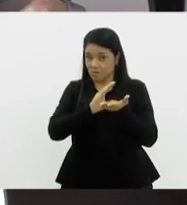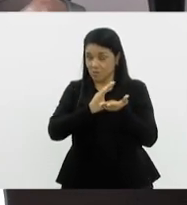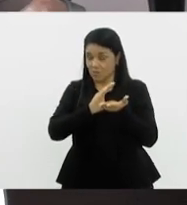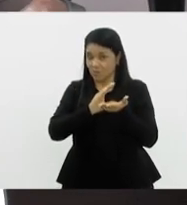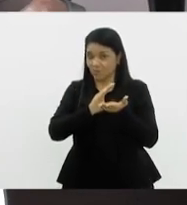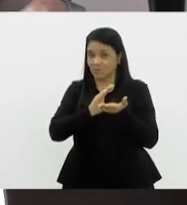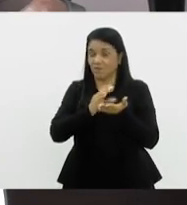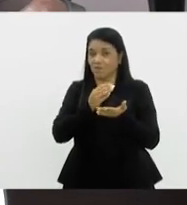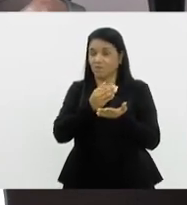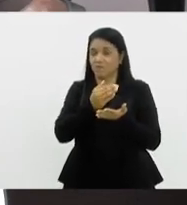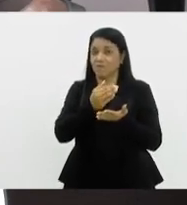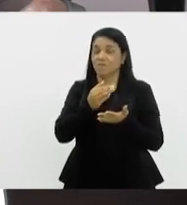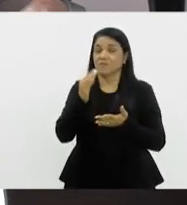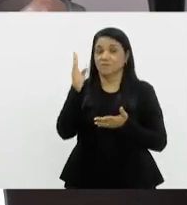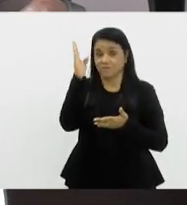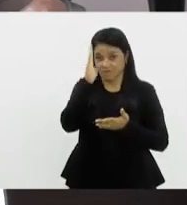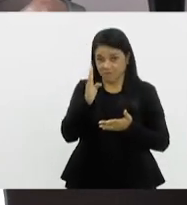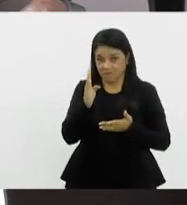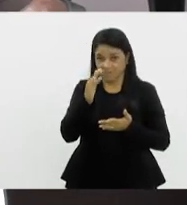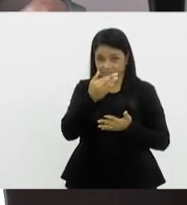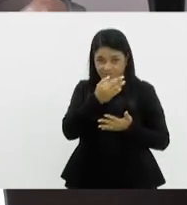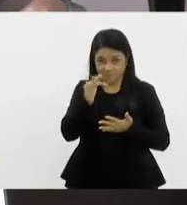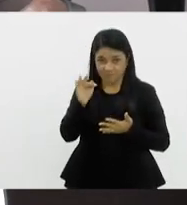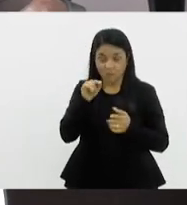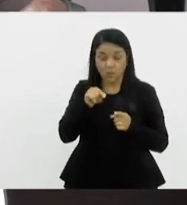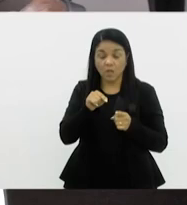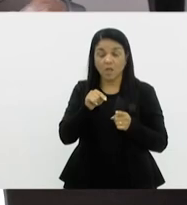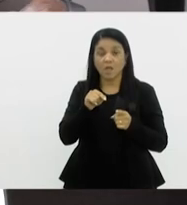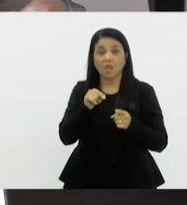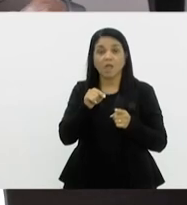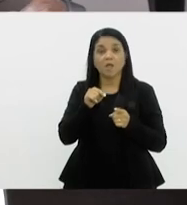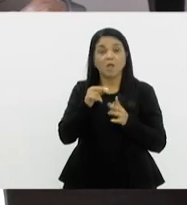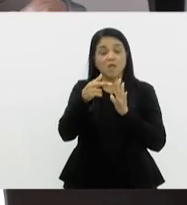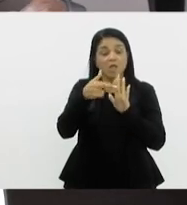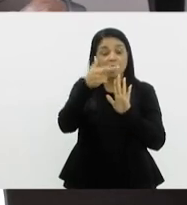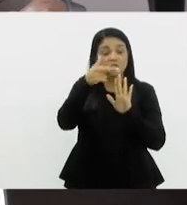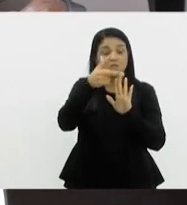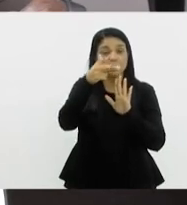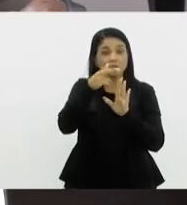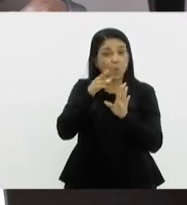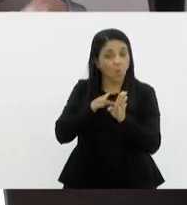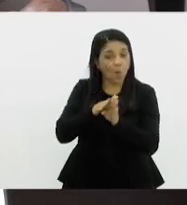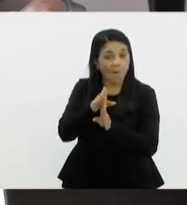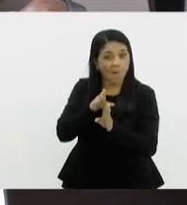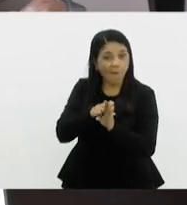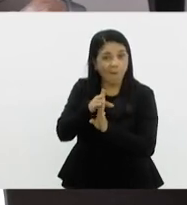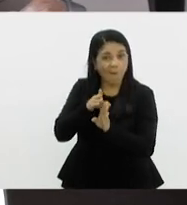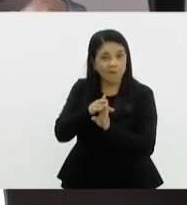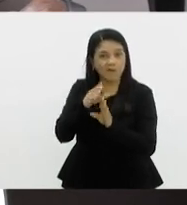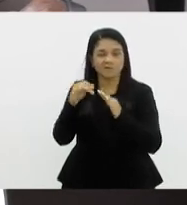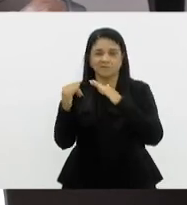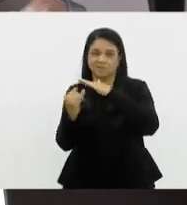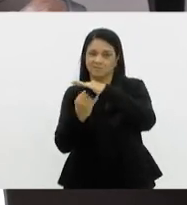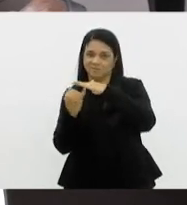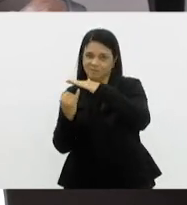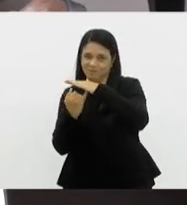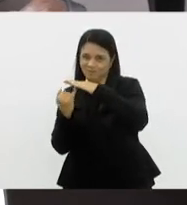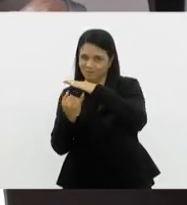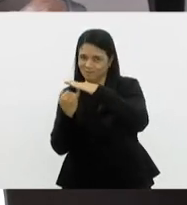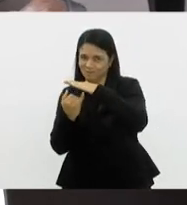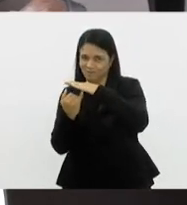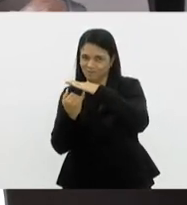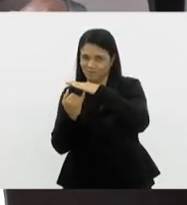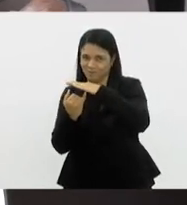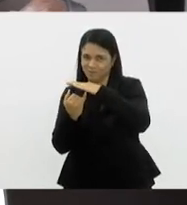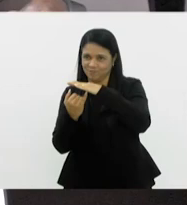na resolução, evidentemente, ele está orientando as suas próprias instituições.